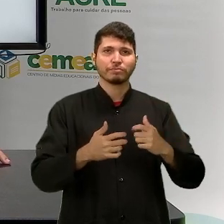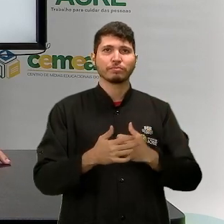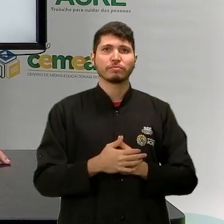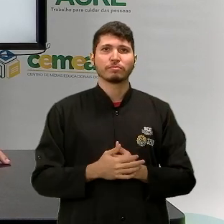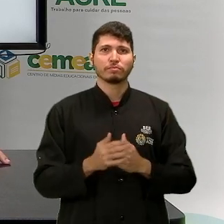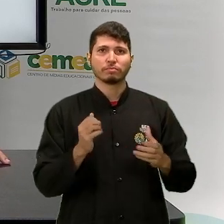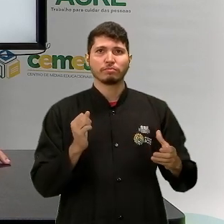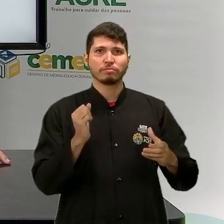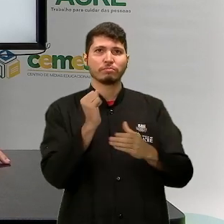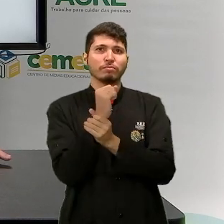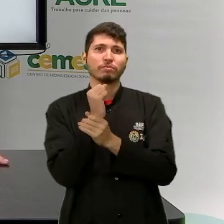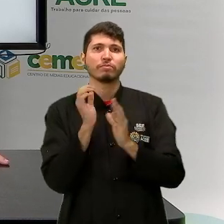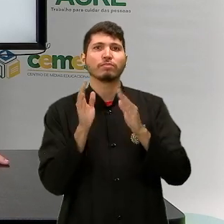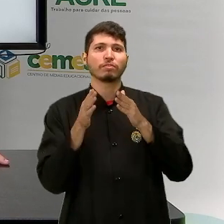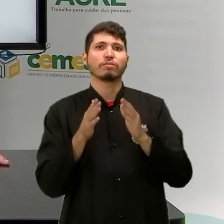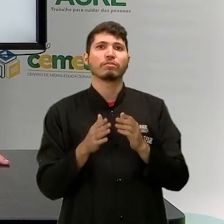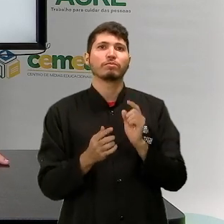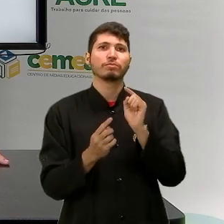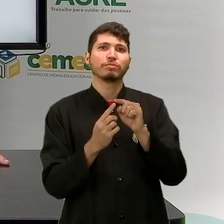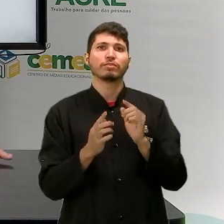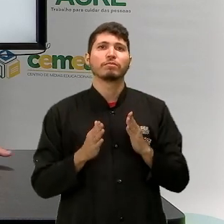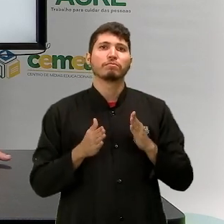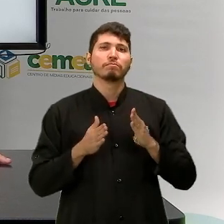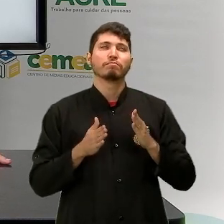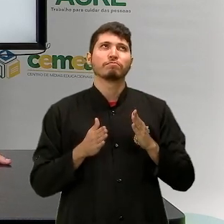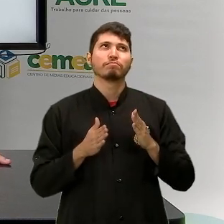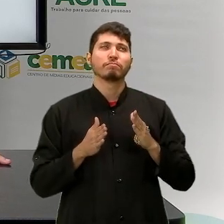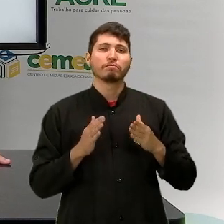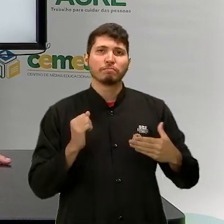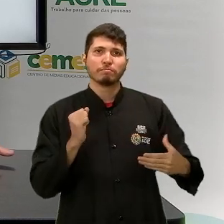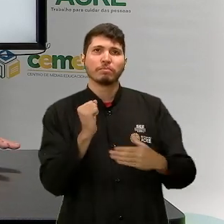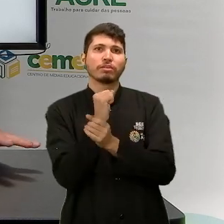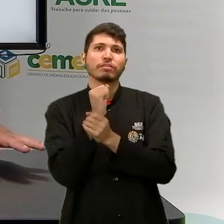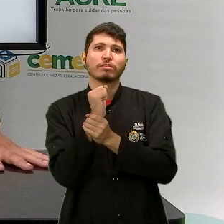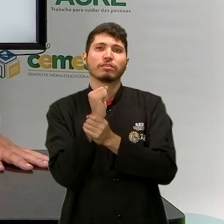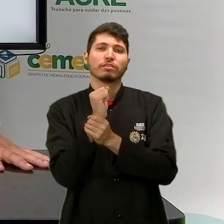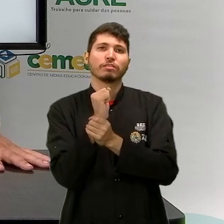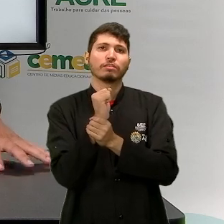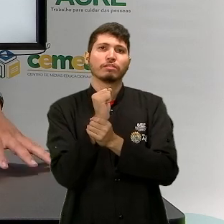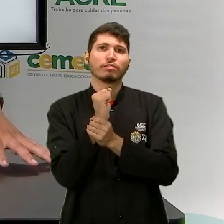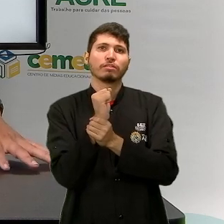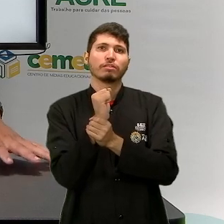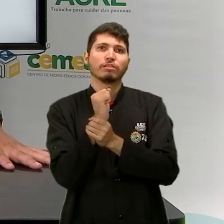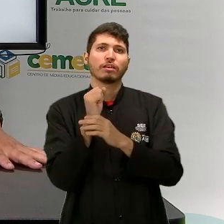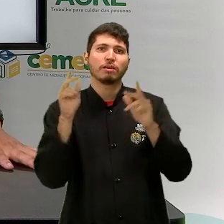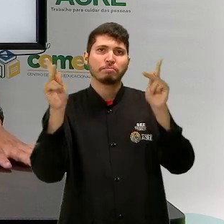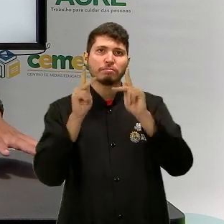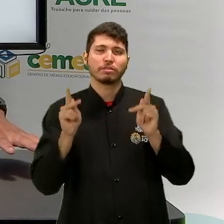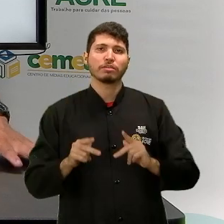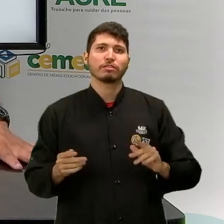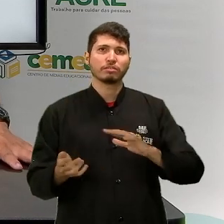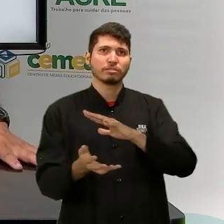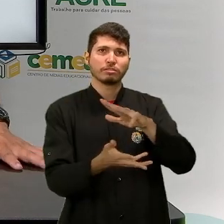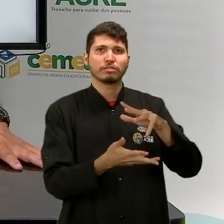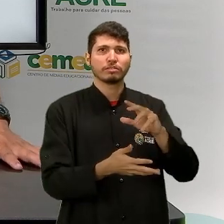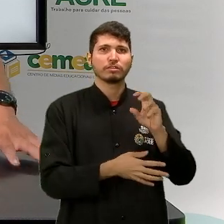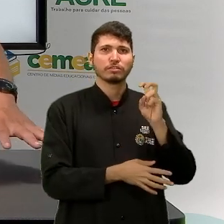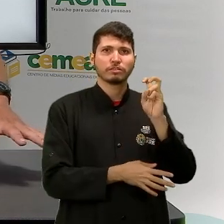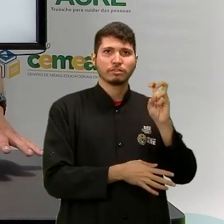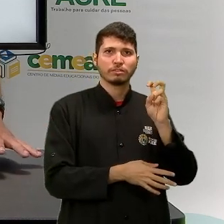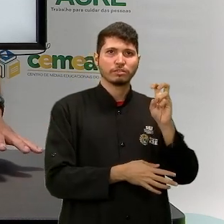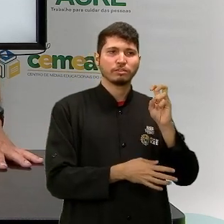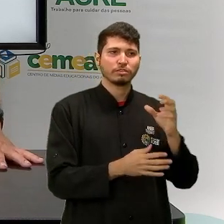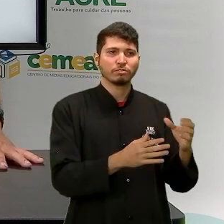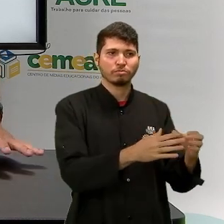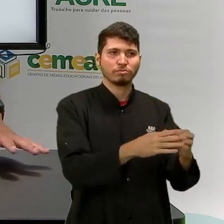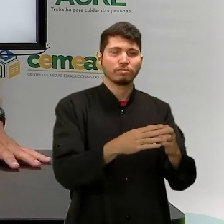paz mundial. E aí o Conselho de Segurança, formado inicialmente por 5 membros, e esses 5 membros são efetivos. Eles têm